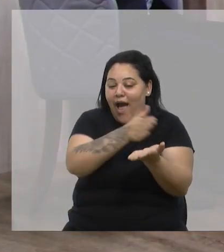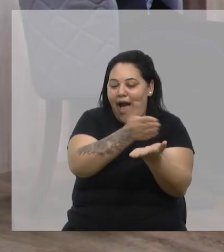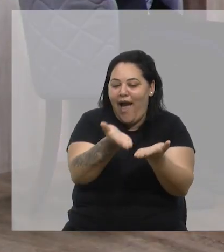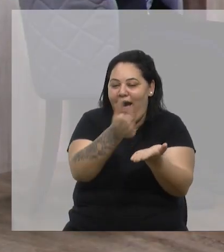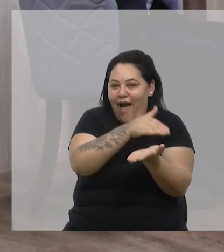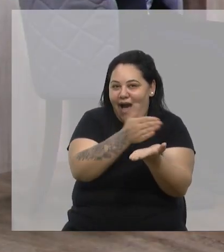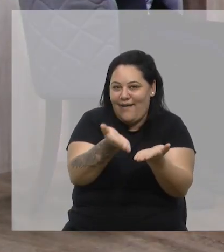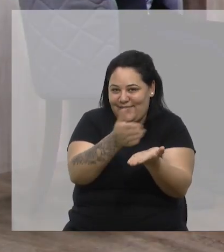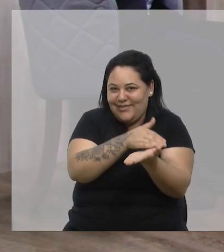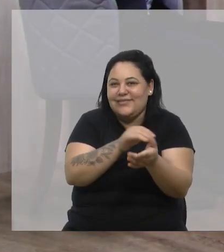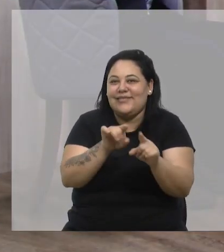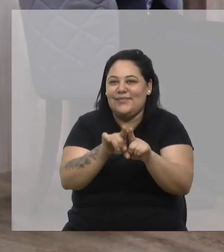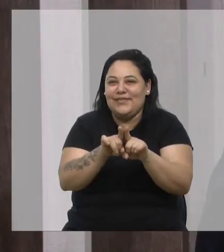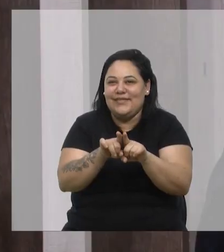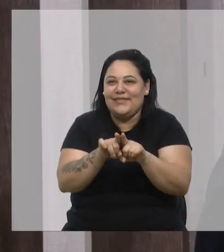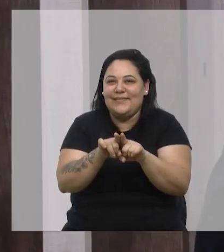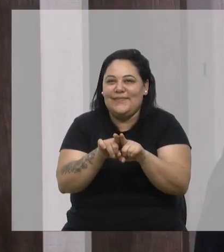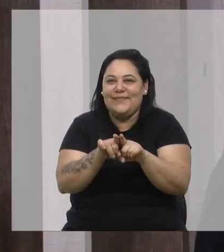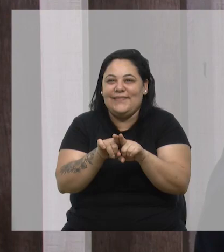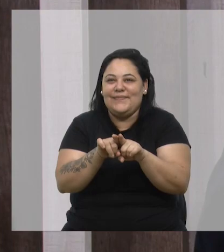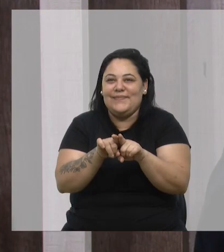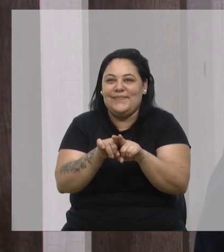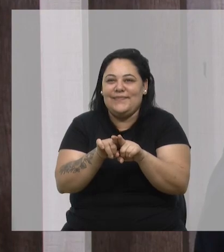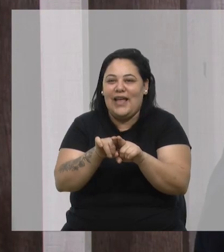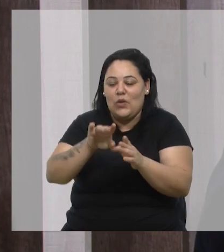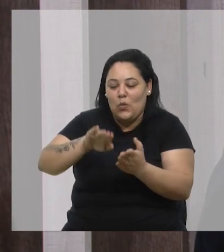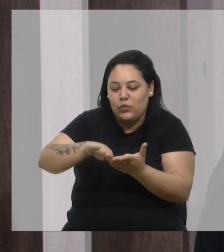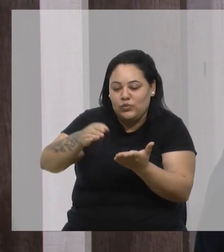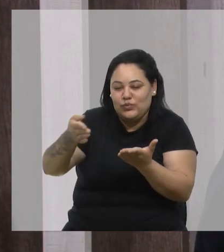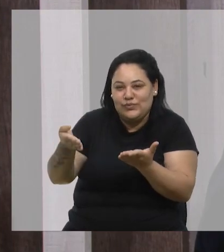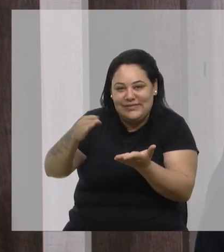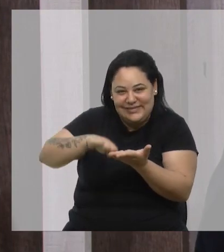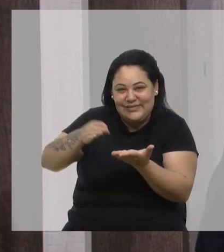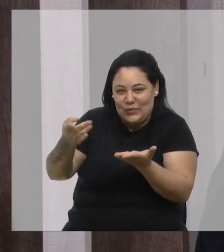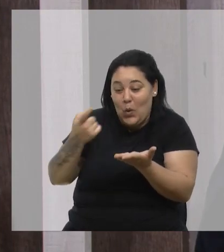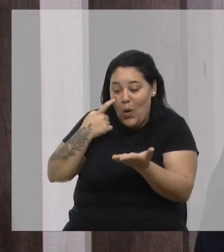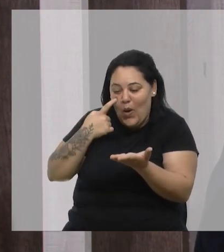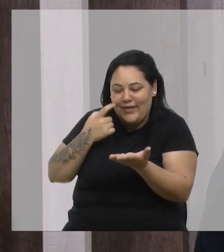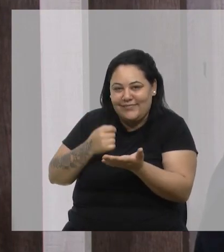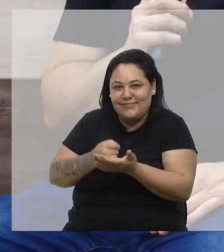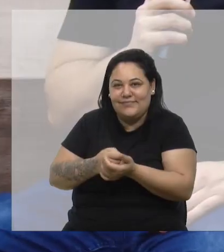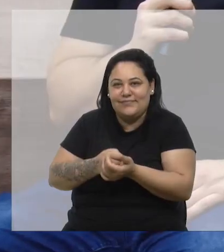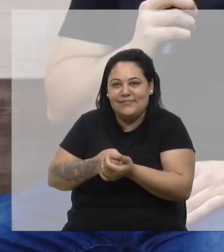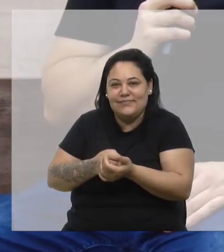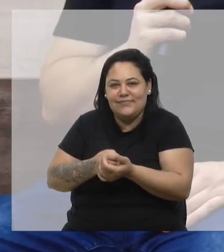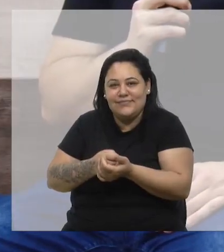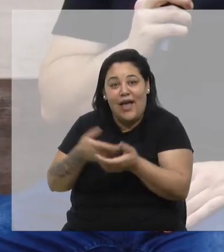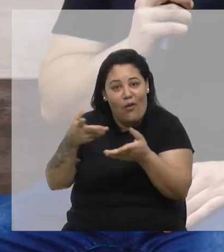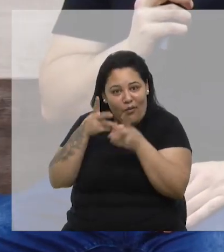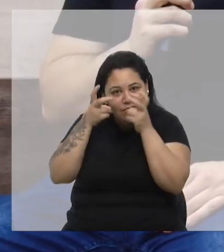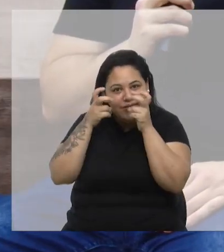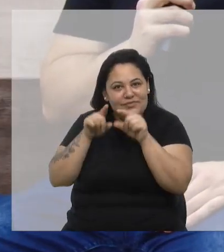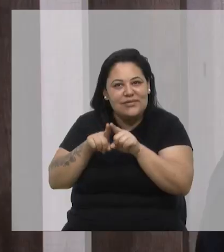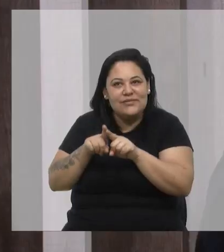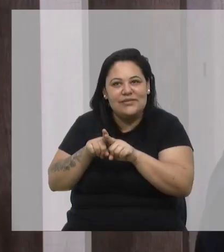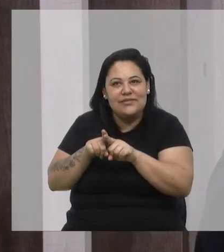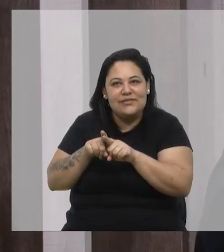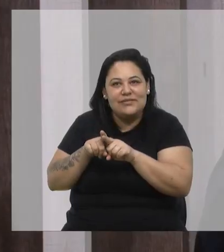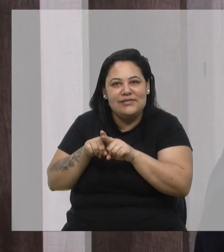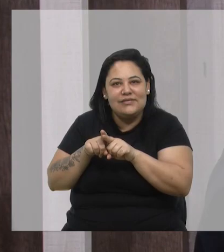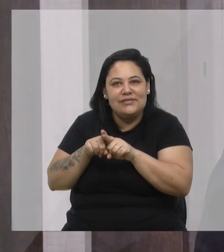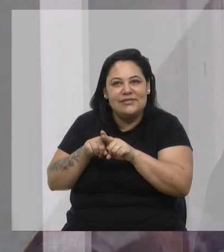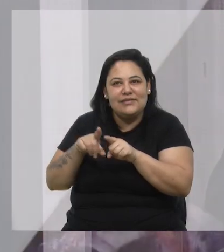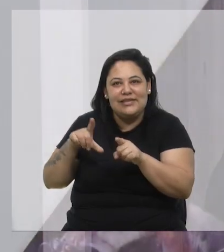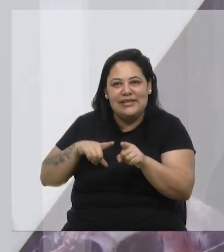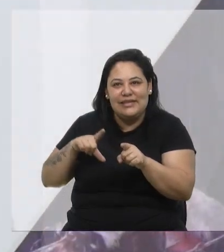ali. Nas orelhas aqui, vamos então proteger o nosso amigo aí. E que a propósito, agora que eu notei, elas vêm